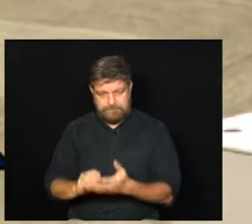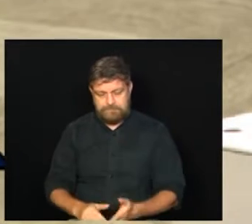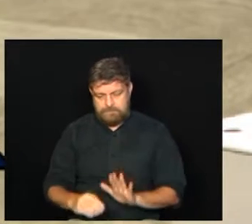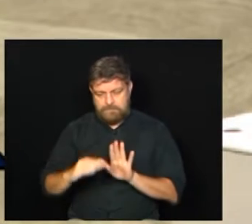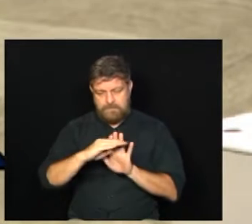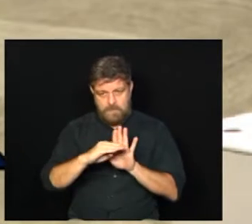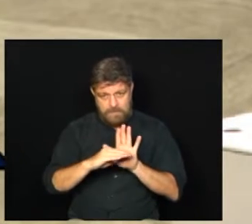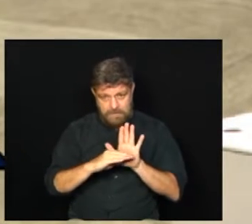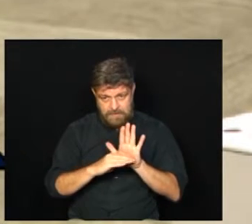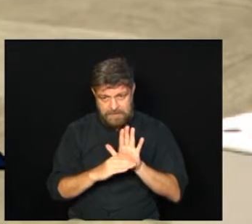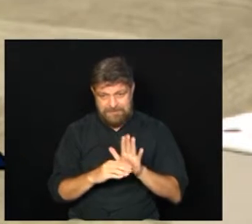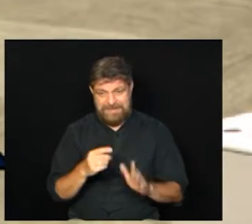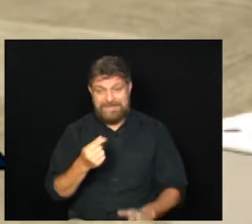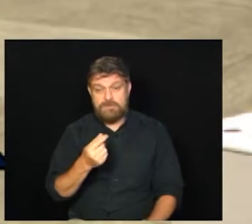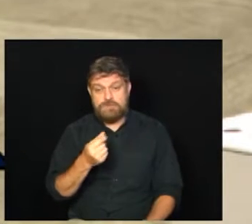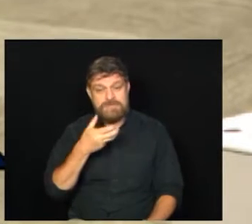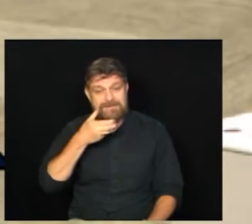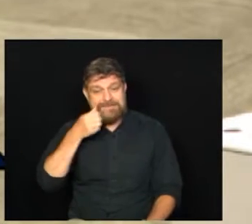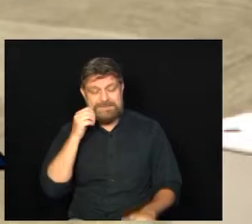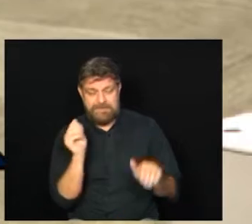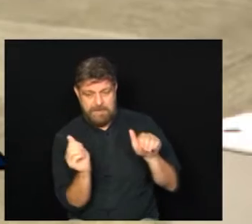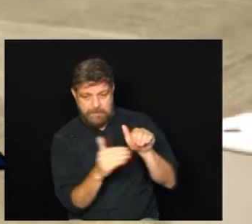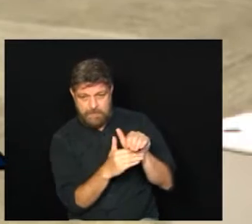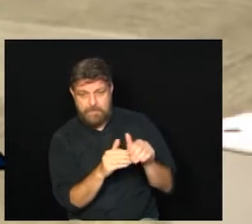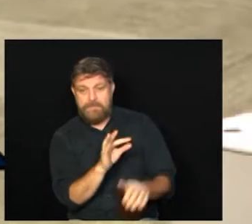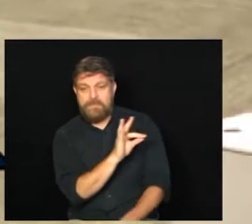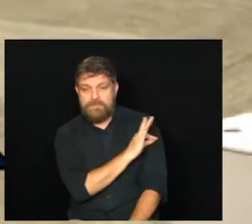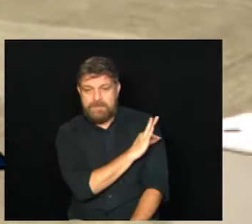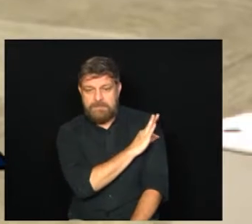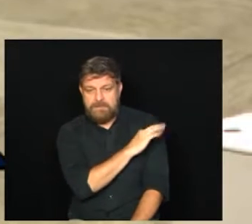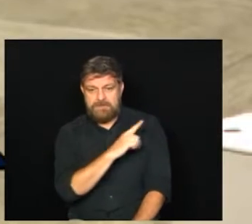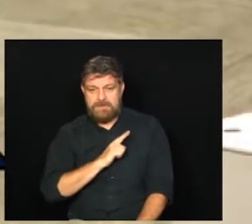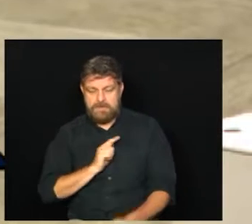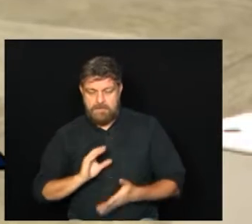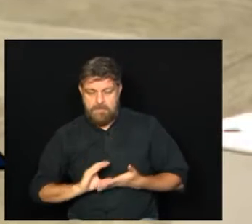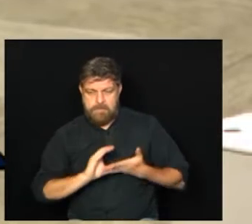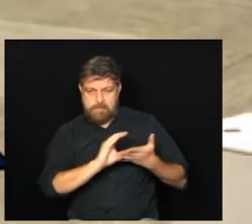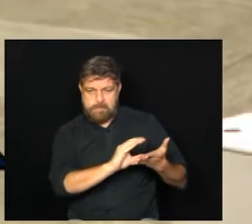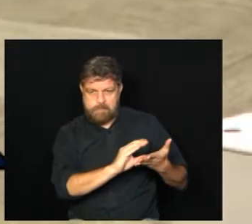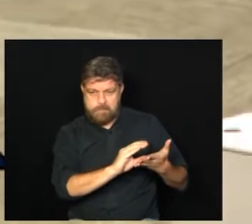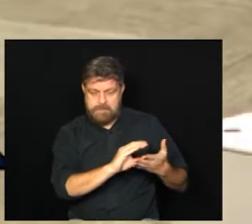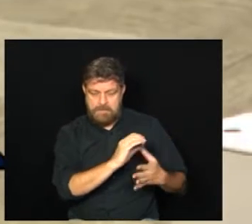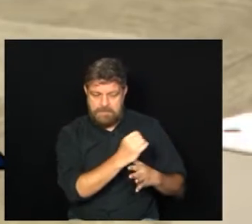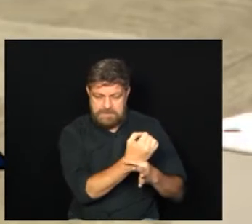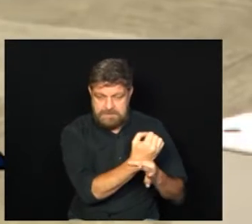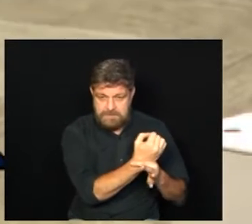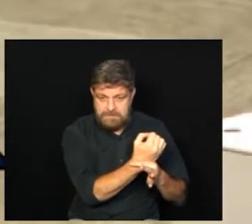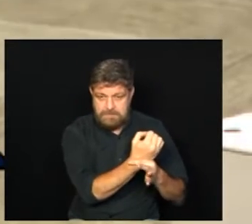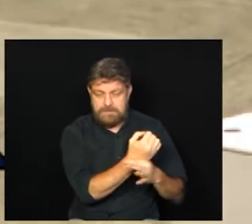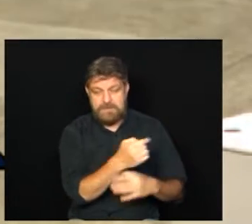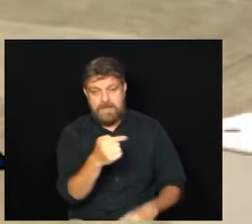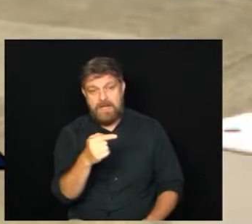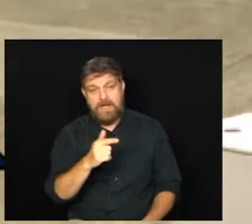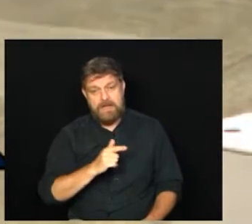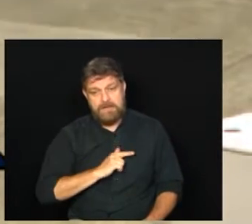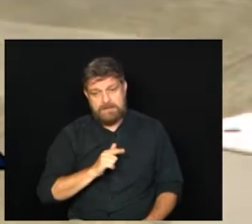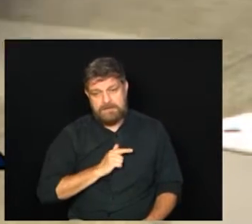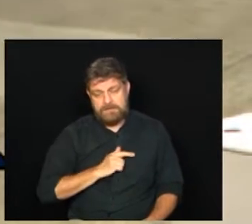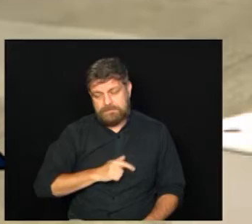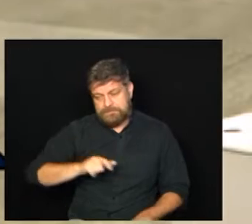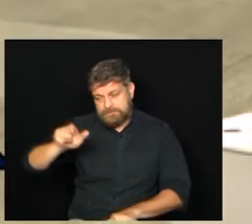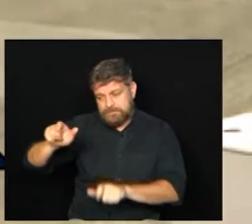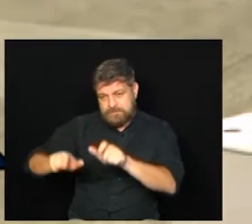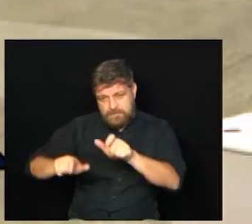vai criar um fundo de aval, onde a Prefeitura vai aportar um recurso para dar garantia para que